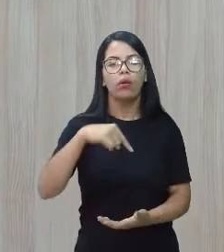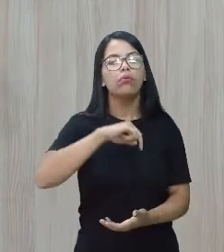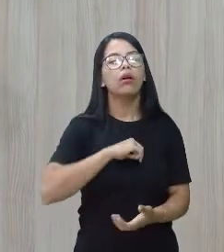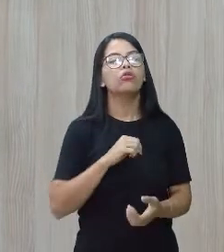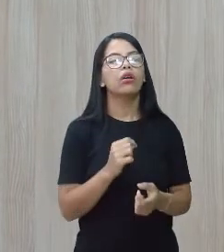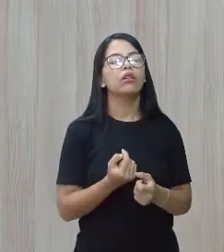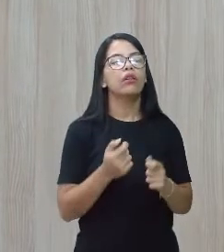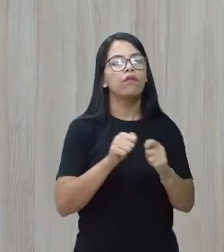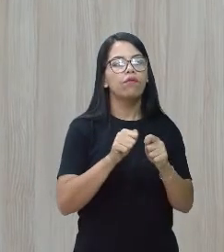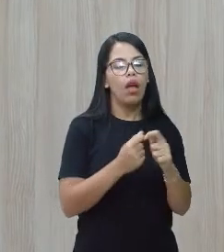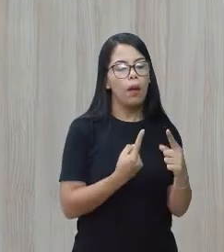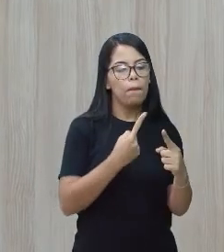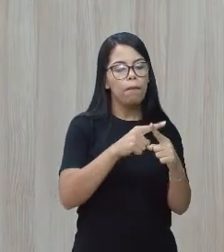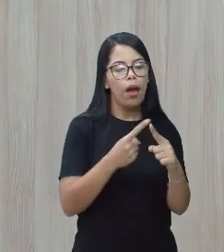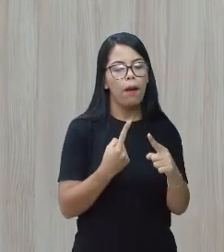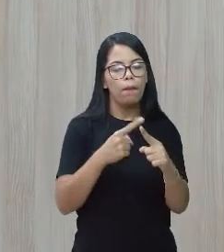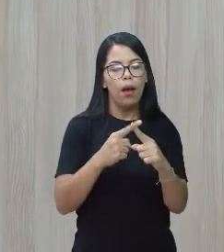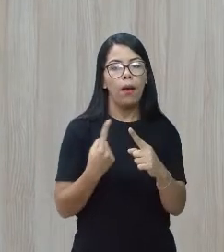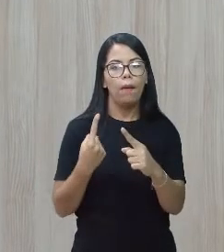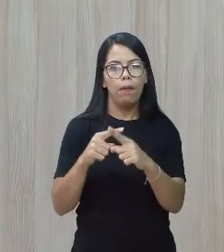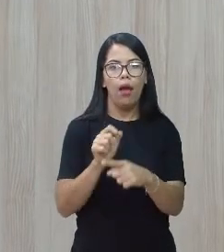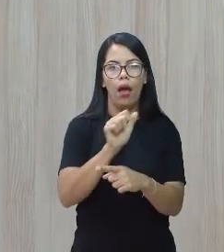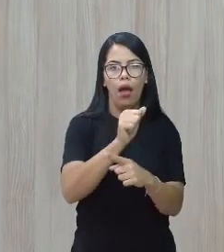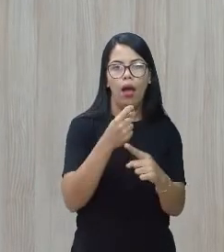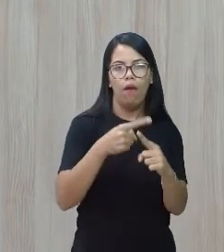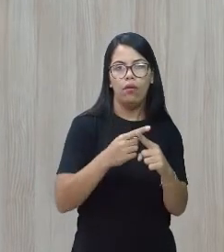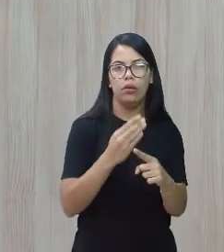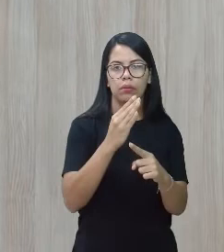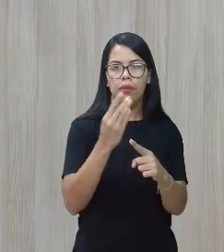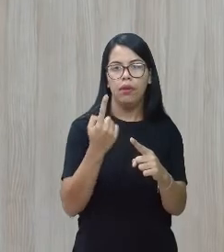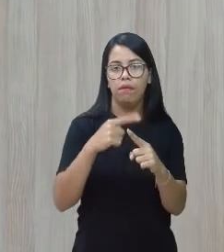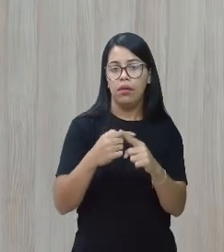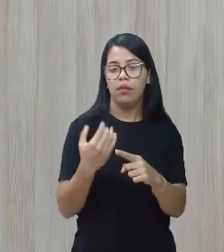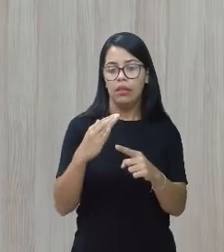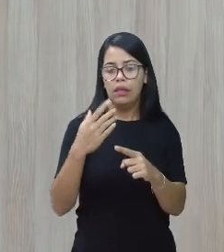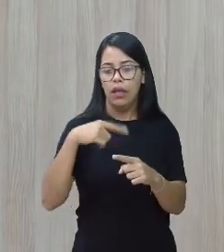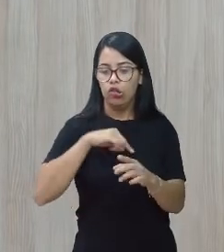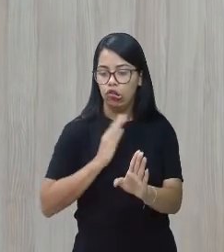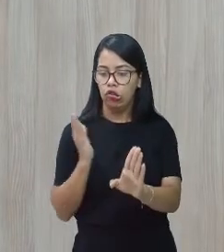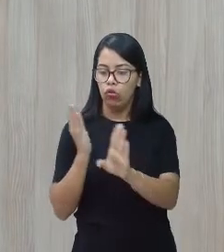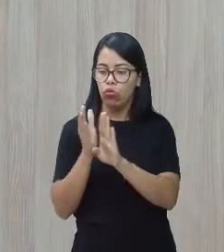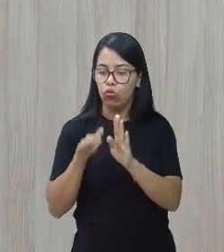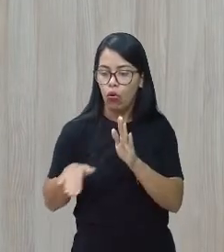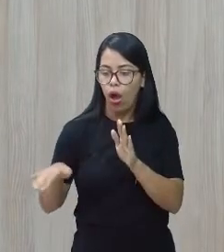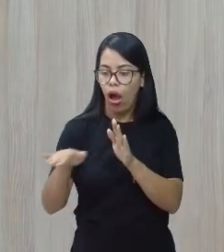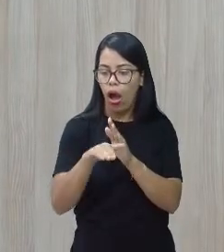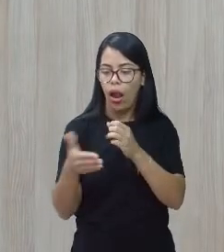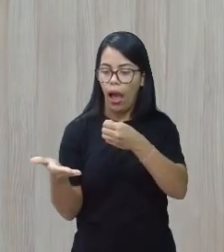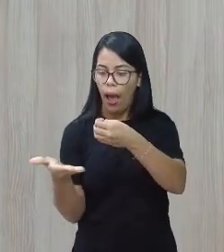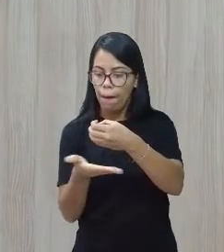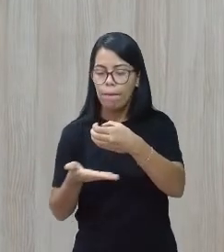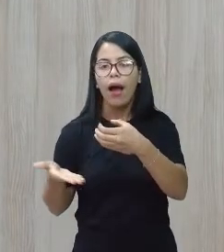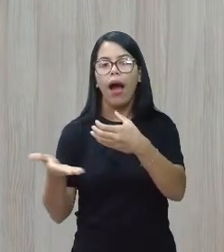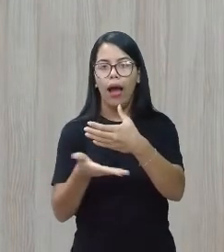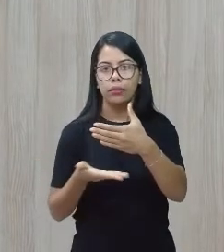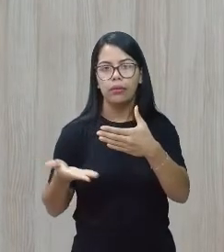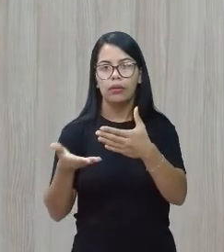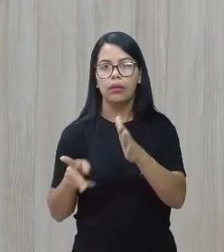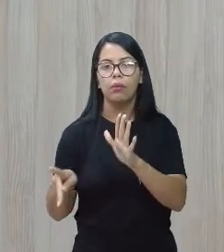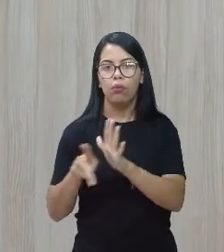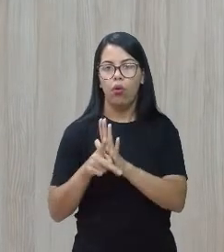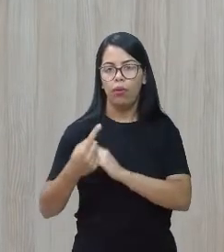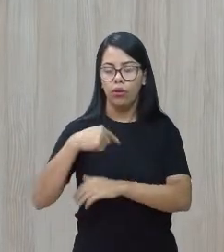lá o valor de A pelo valor de B, a gente encontrou a área do retângulo, né? Que é a base daquele bloco retangular,